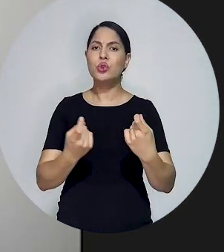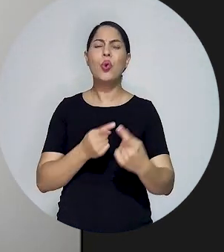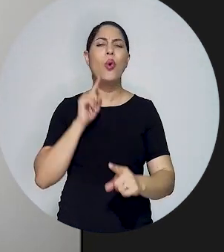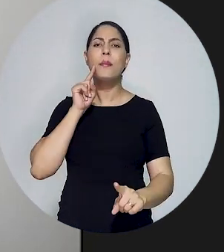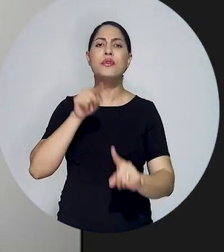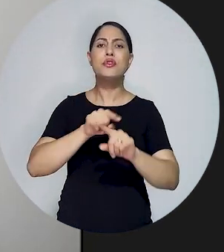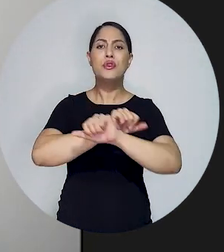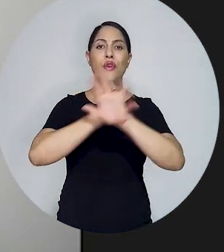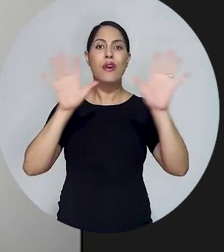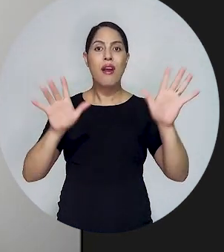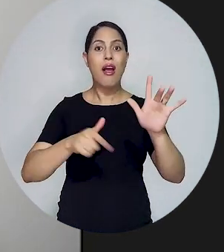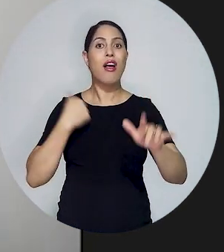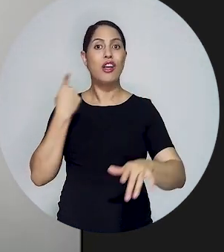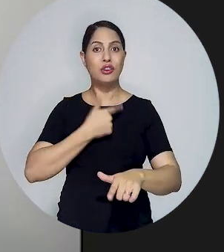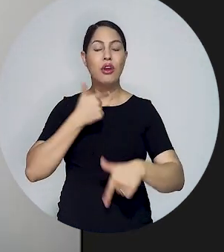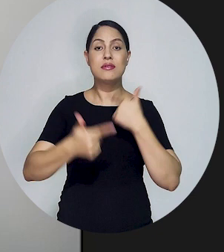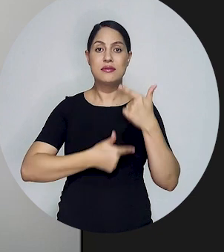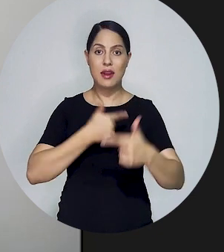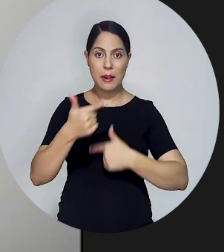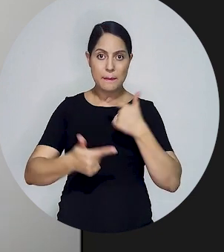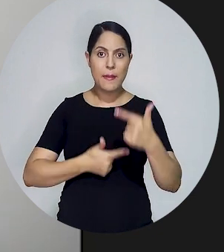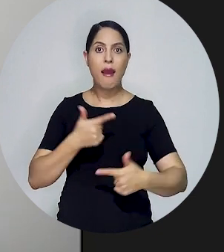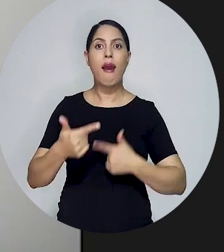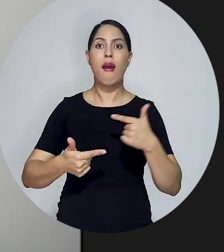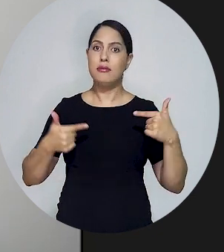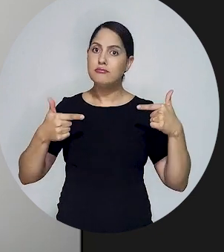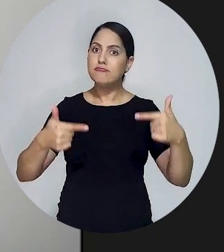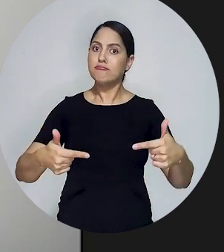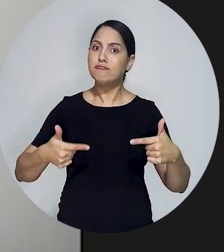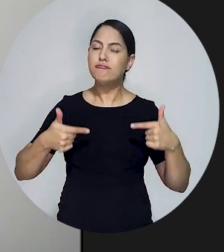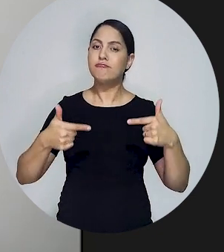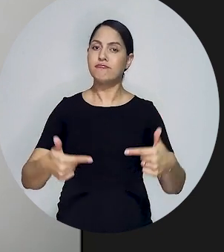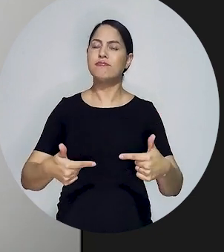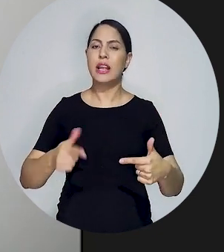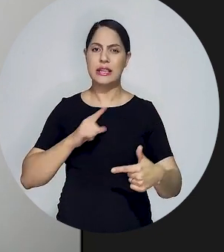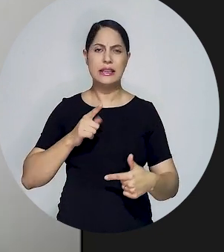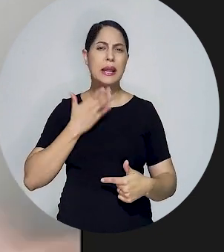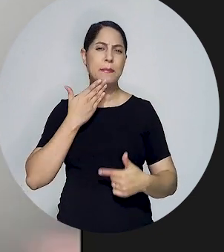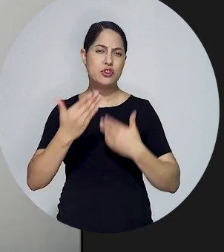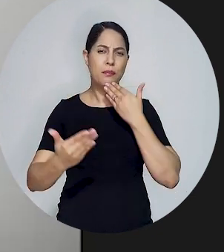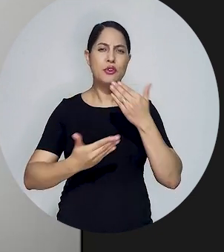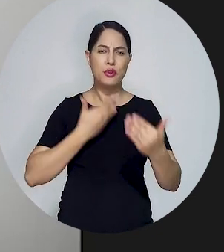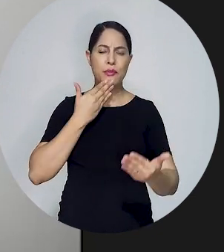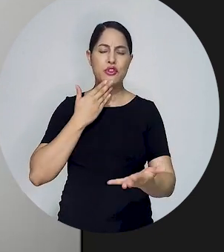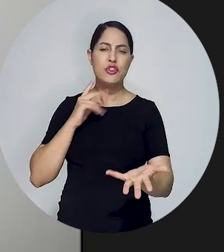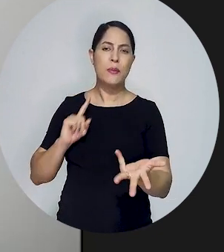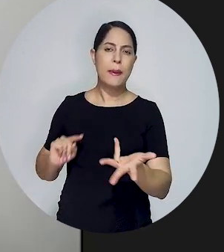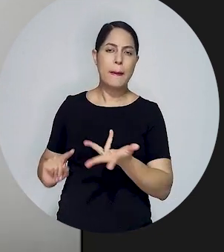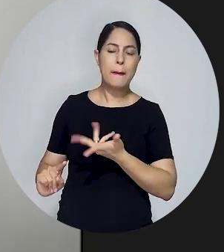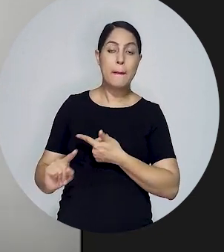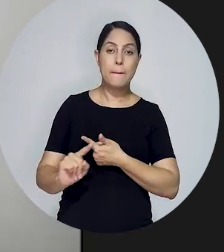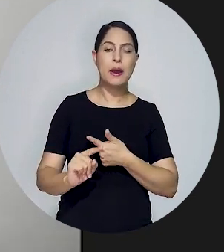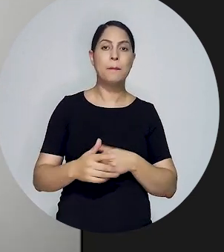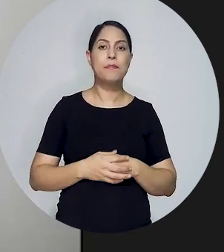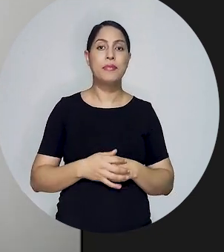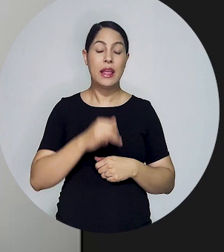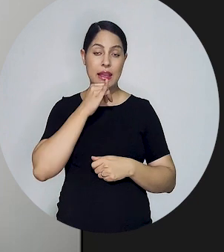reunião para que a gente pudesse incorporar essas demandas ao nosso plano de trabalho. Uma das nossas demandas, que